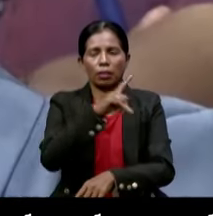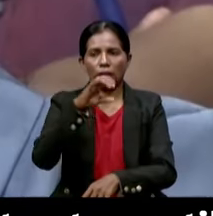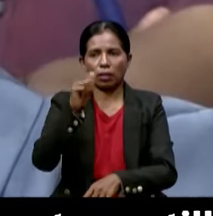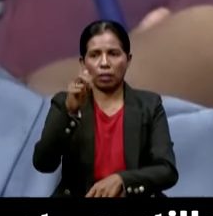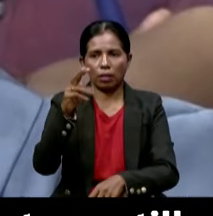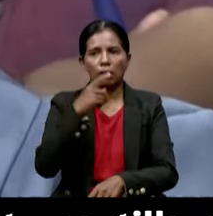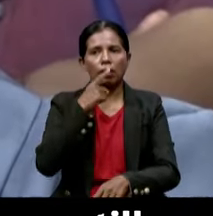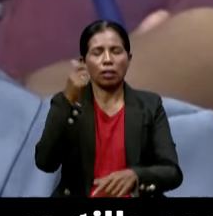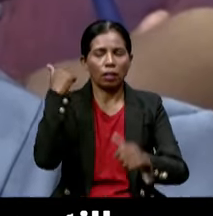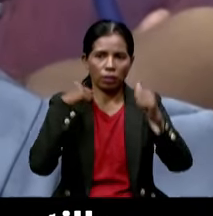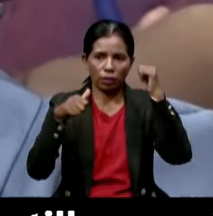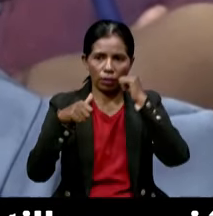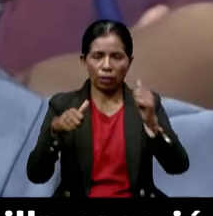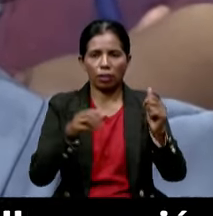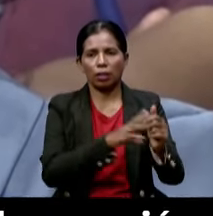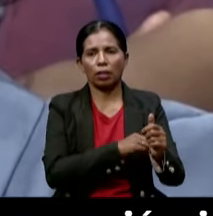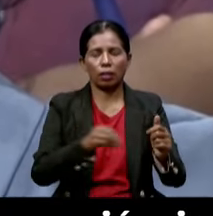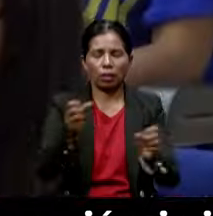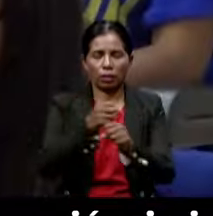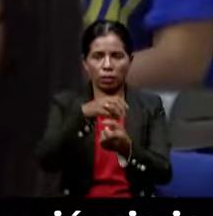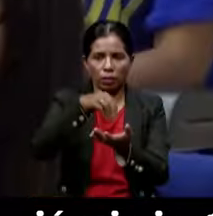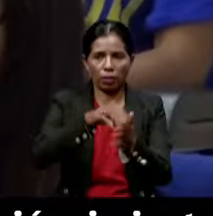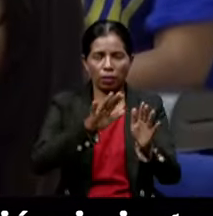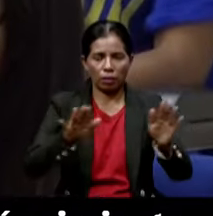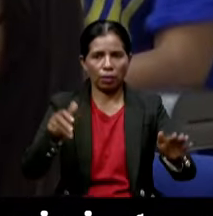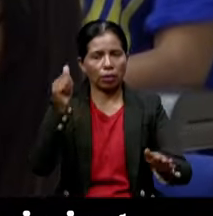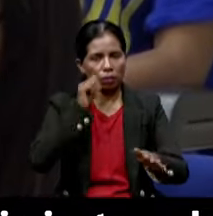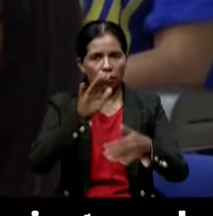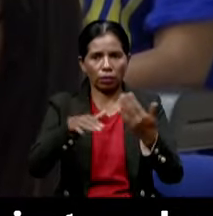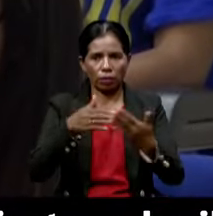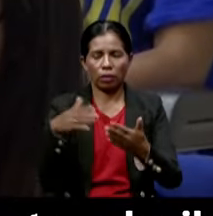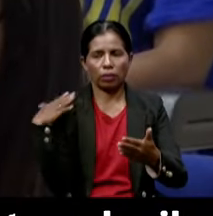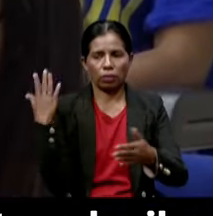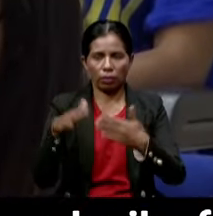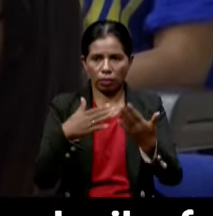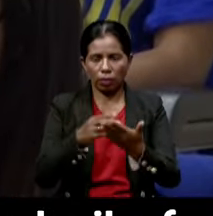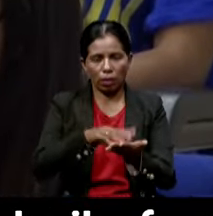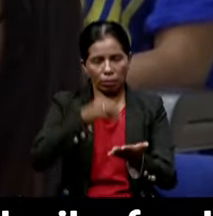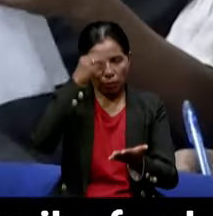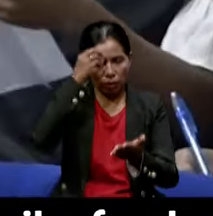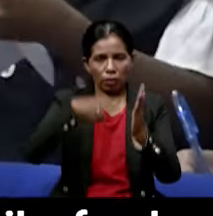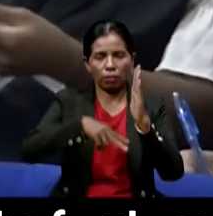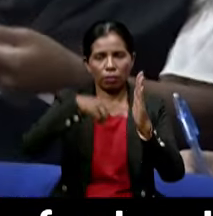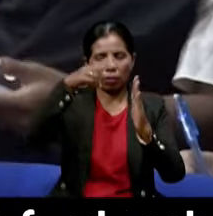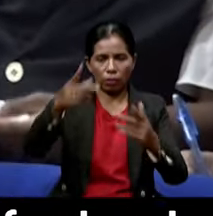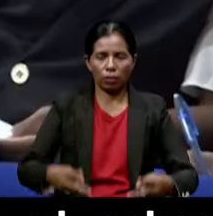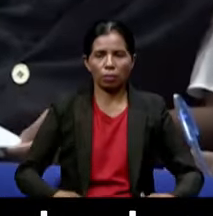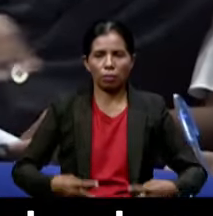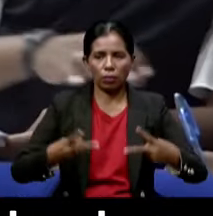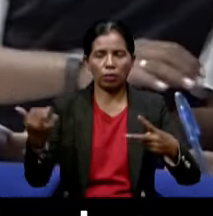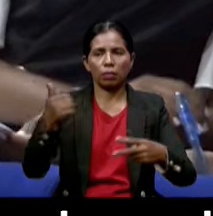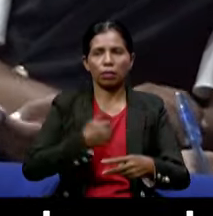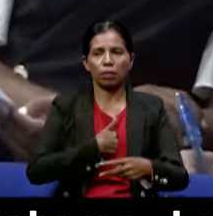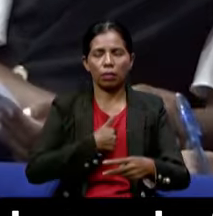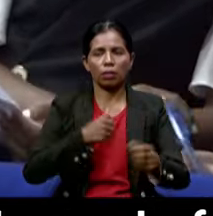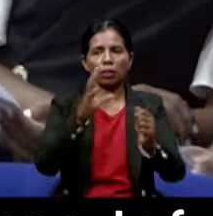Atete, atividade ne atua empodera no cria condição para levar efeito, foi ensaiar, atua aprende valor na habilidade mores basira na ang no e